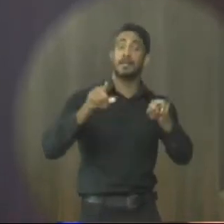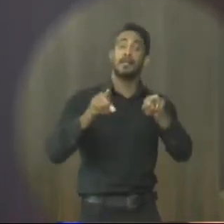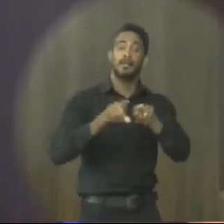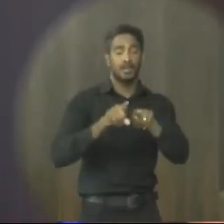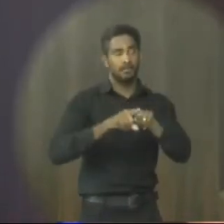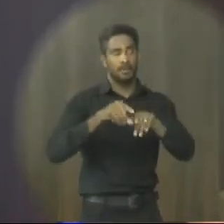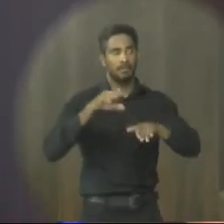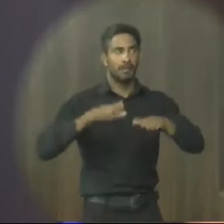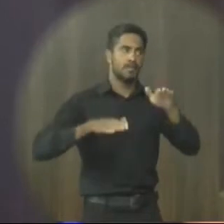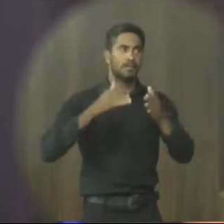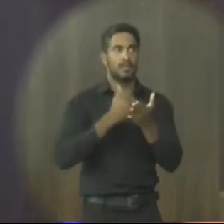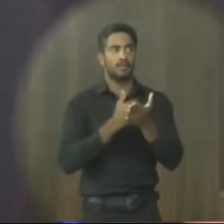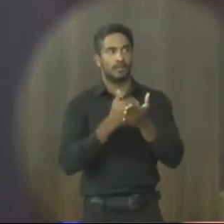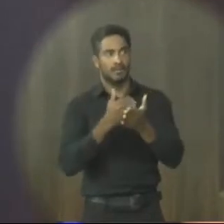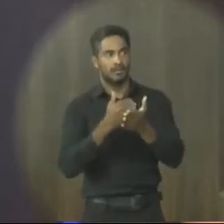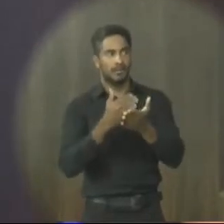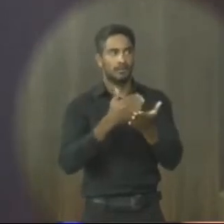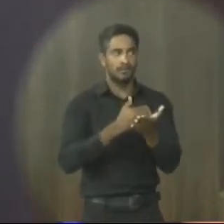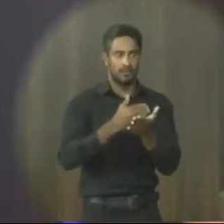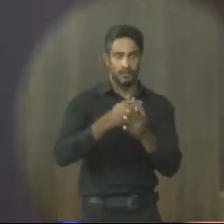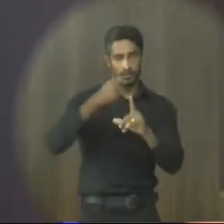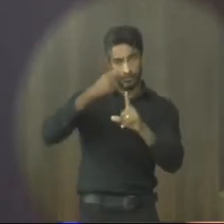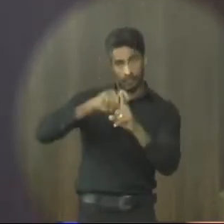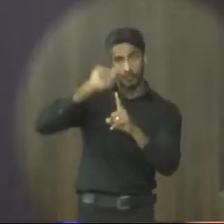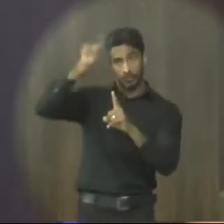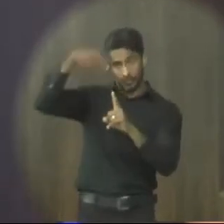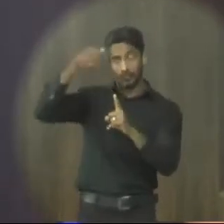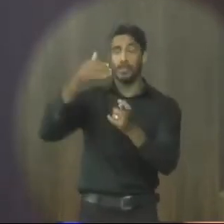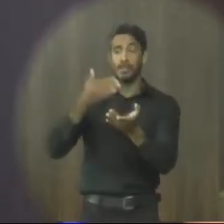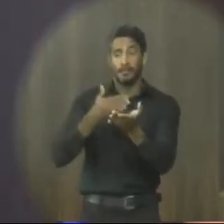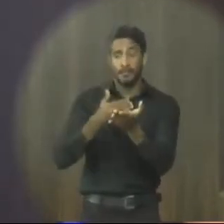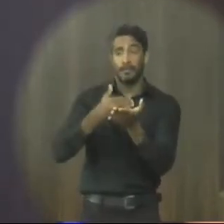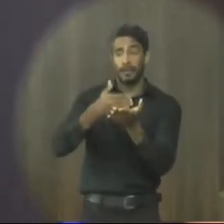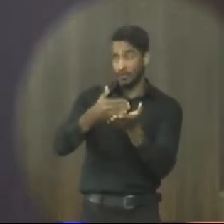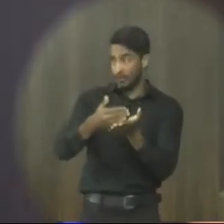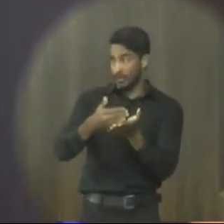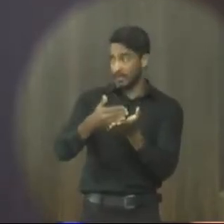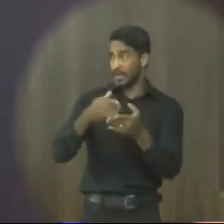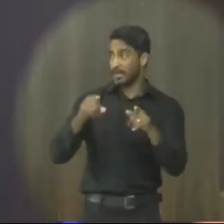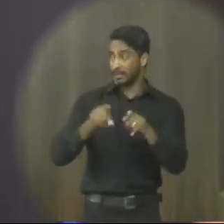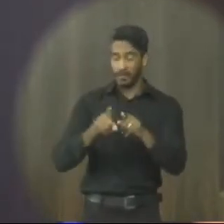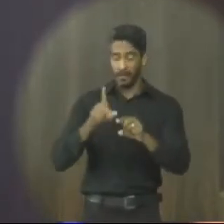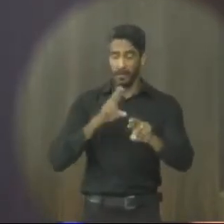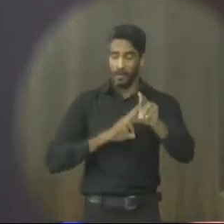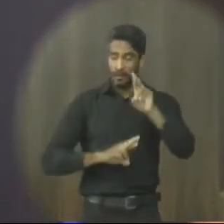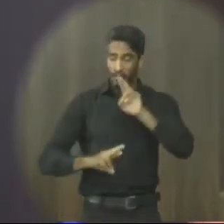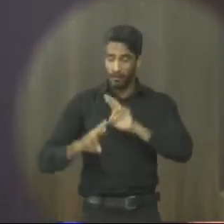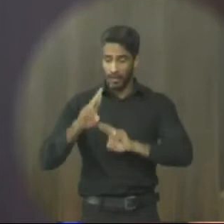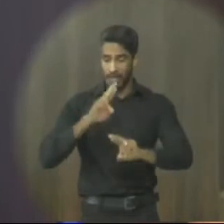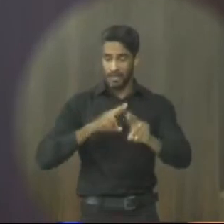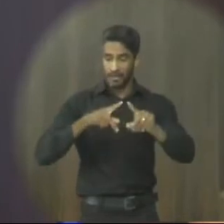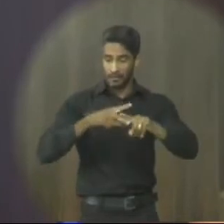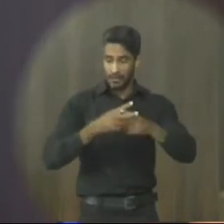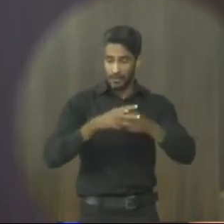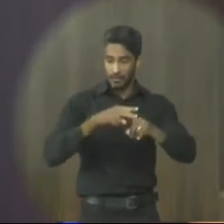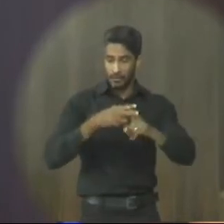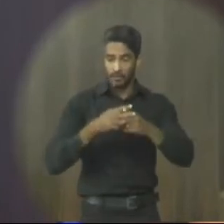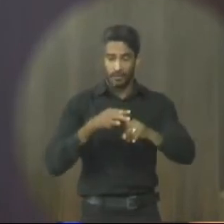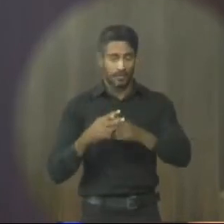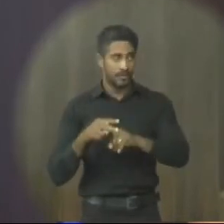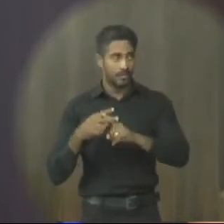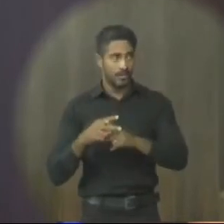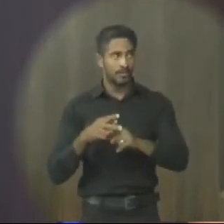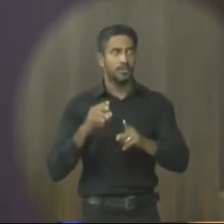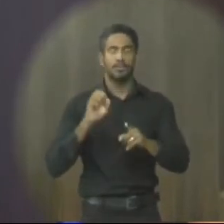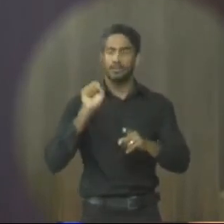iniciar, no mais tardar, até o início do mês que vem, já deve iniciar. E com relação às manutenções, a gente